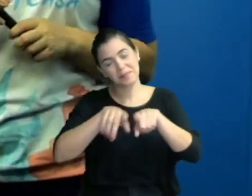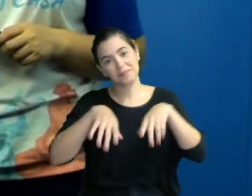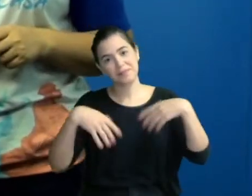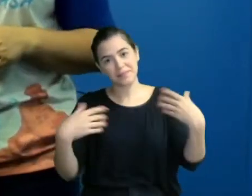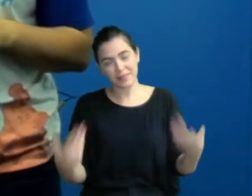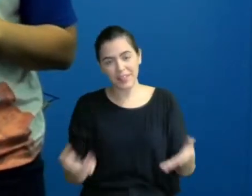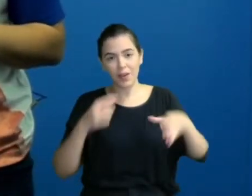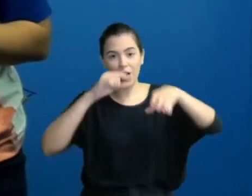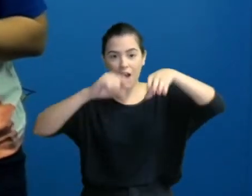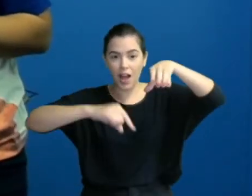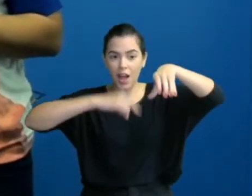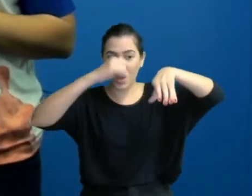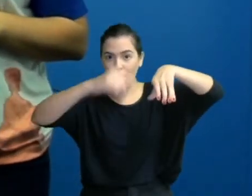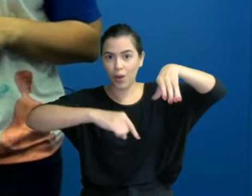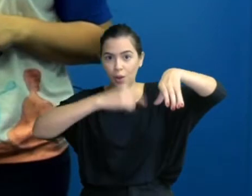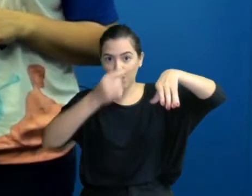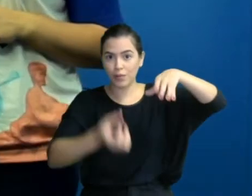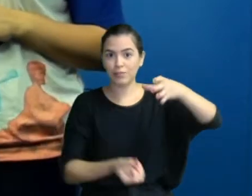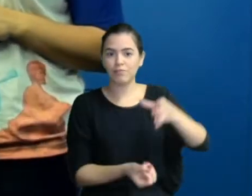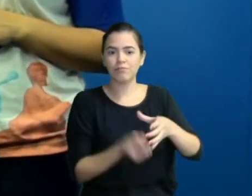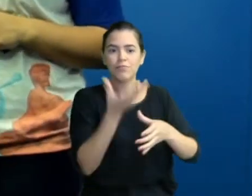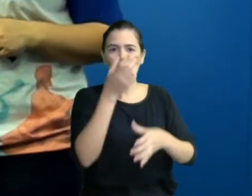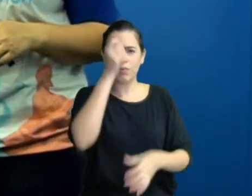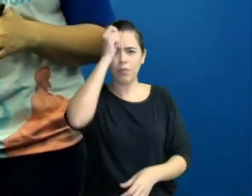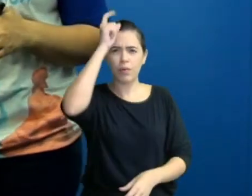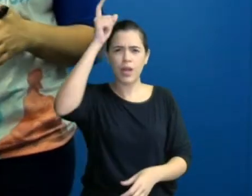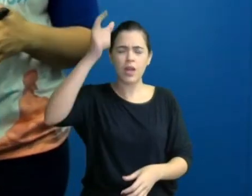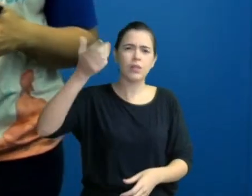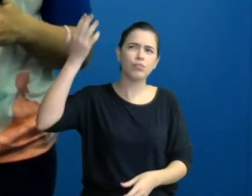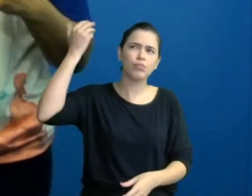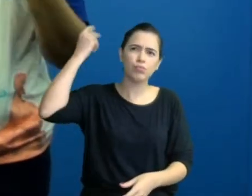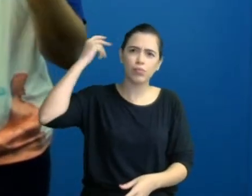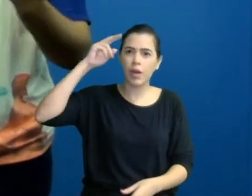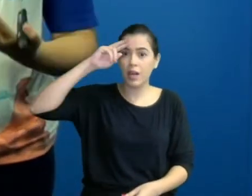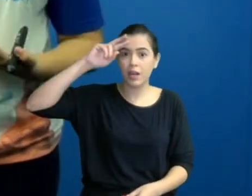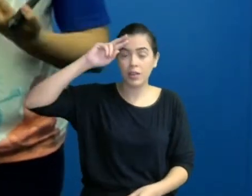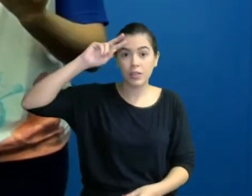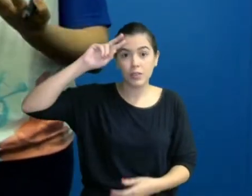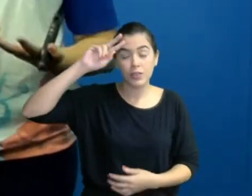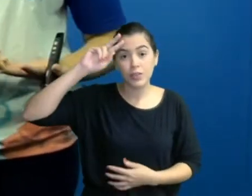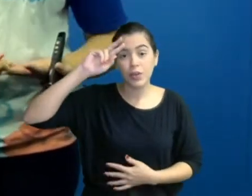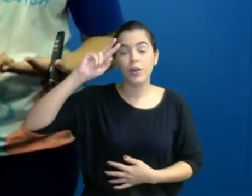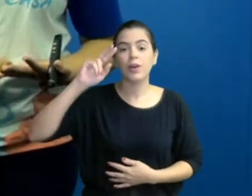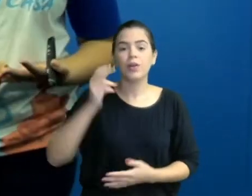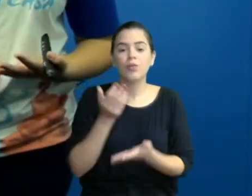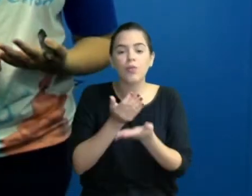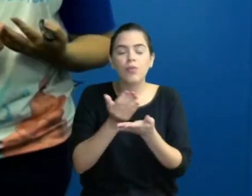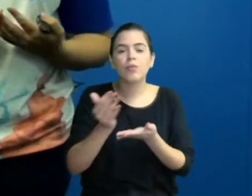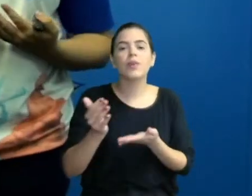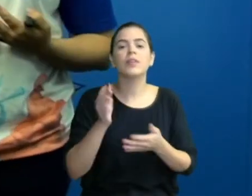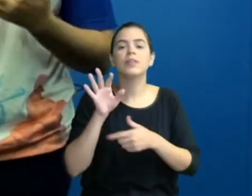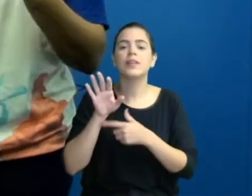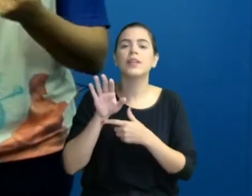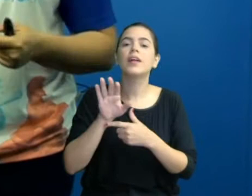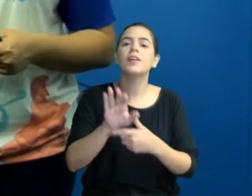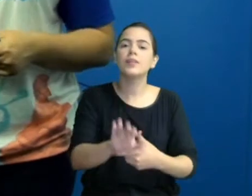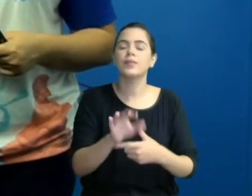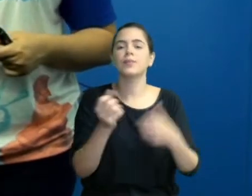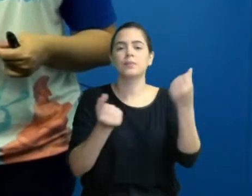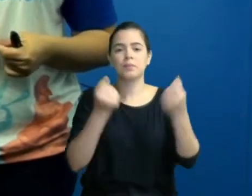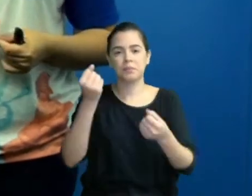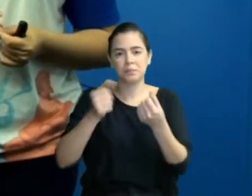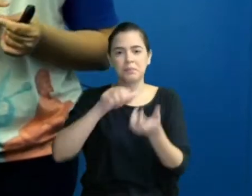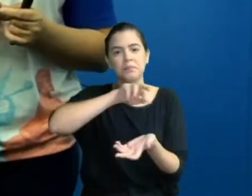Então, a roda, que foi uma invenção aí, ó, pré-histórica, ela contribui muito, né, para os meios